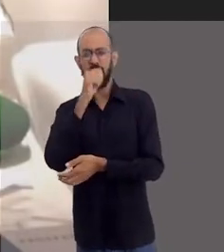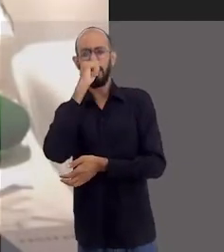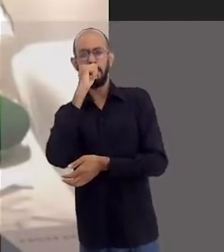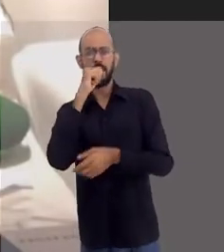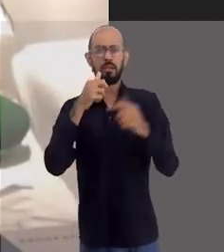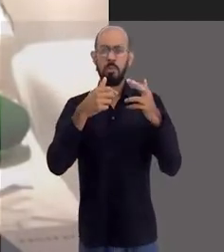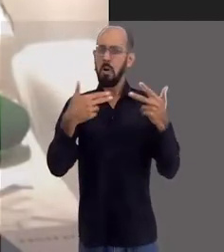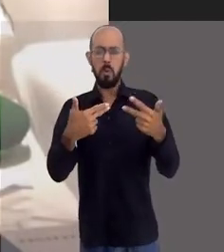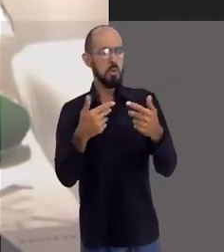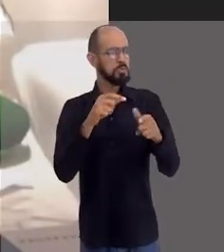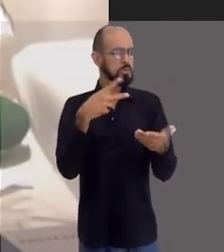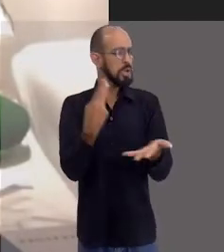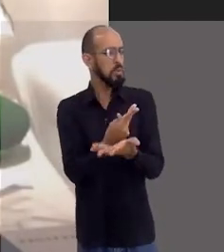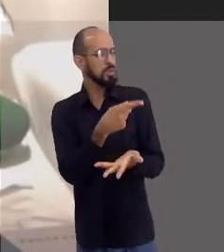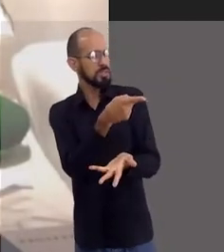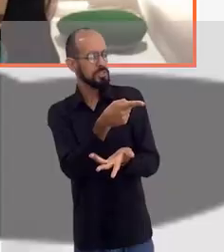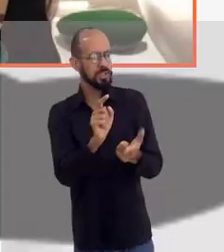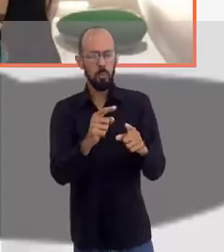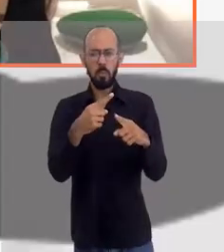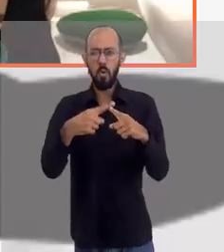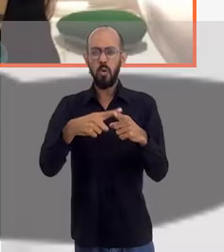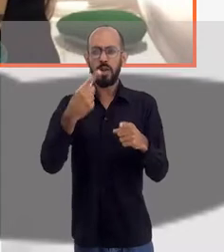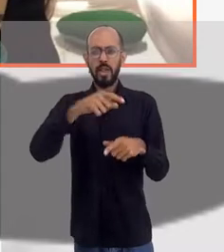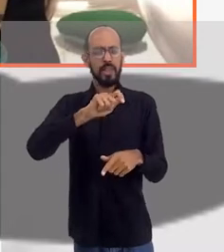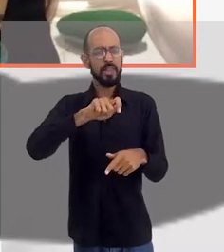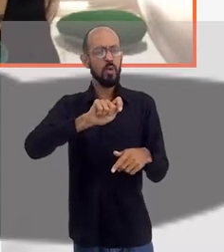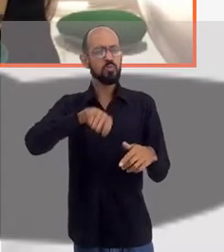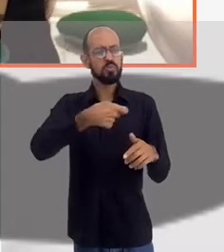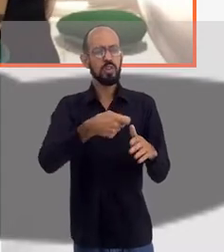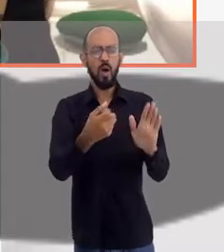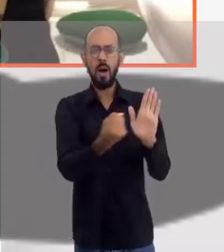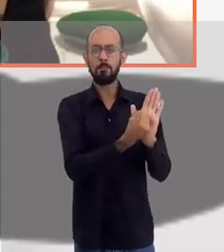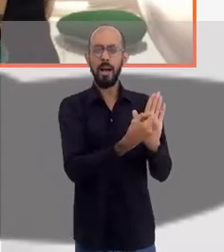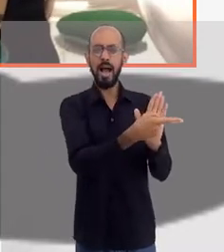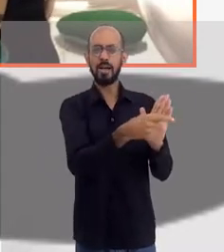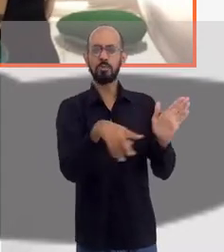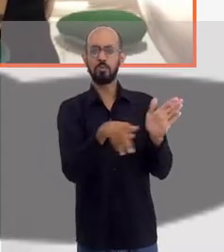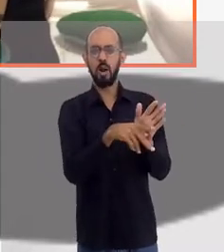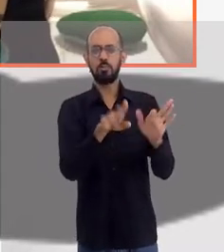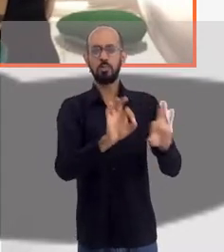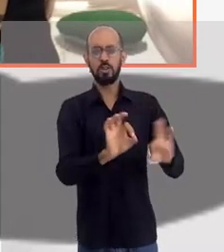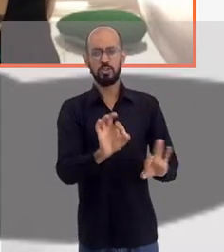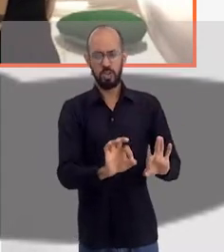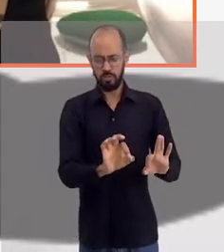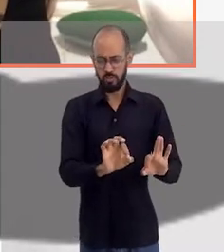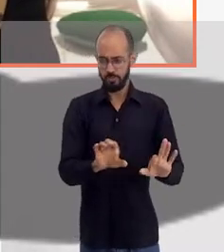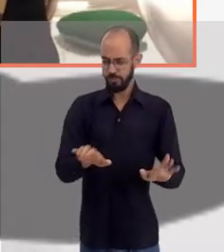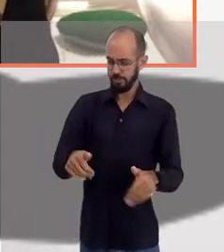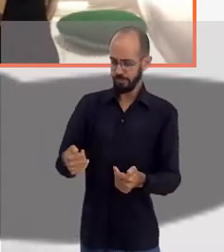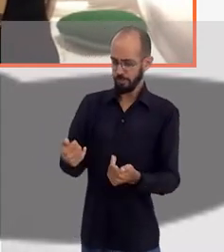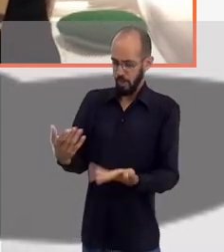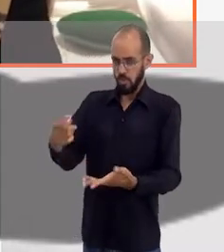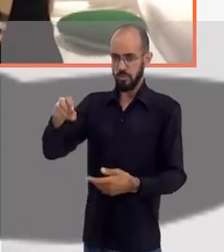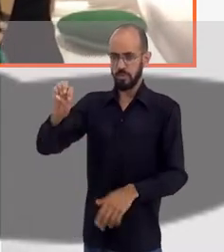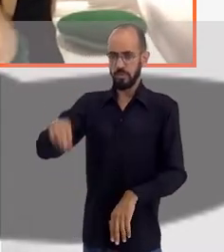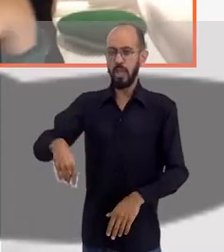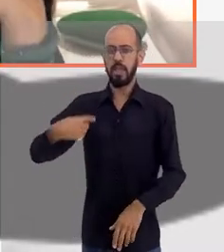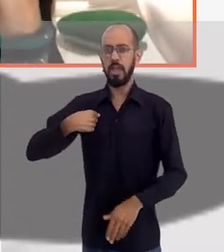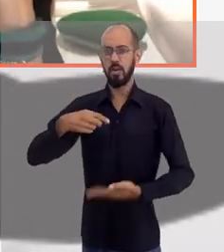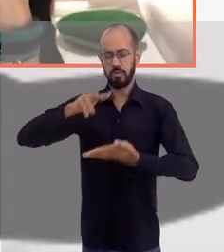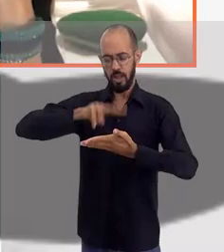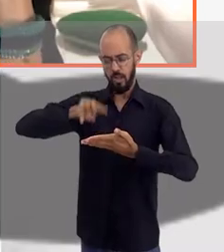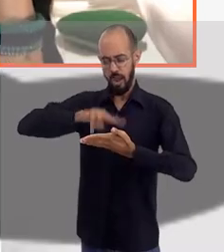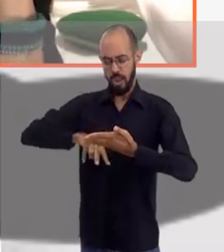bebendo alguma coisa é baseada em seu símbolo e o nome do projeto Alexandre Maravilha Sim